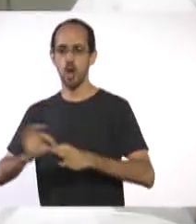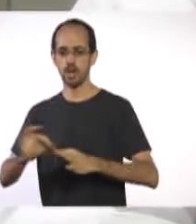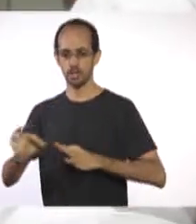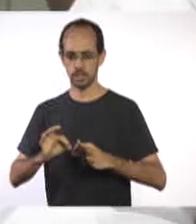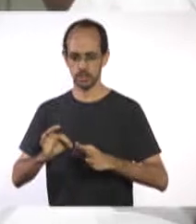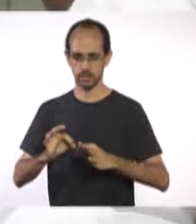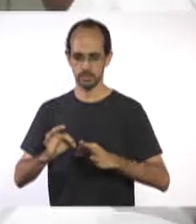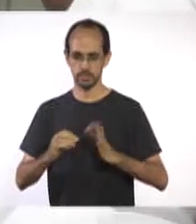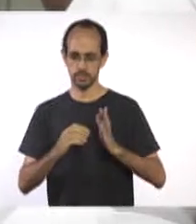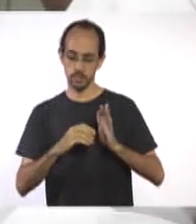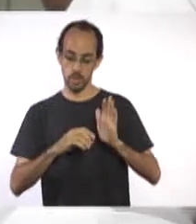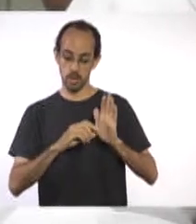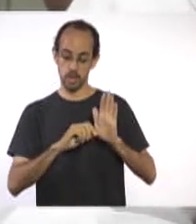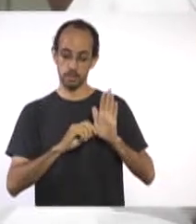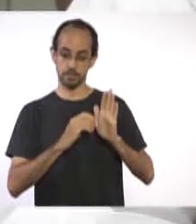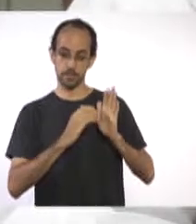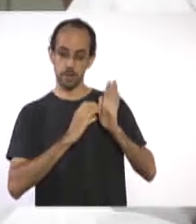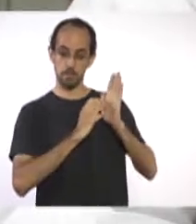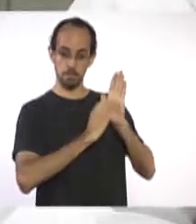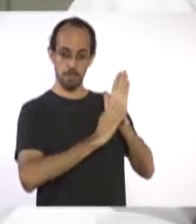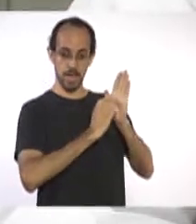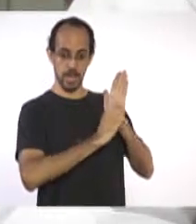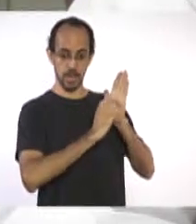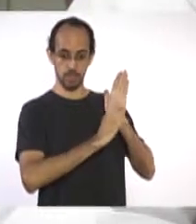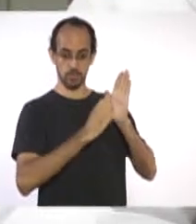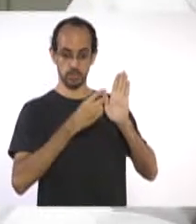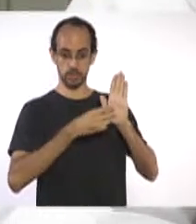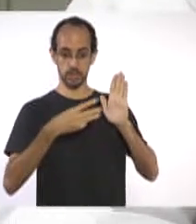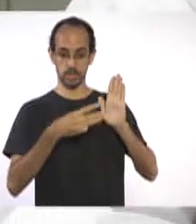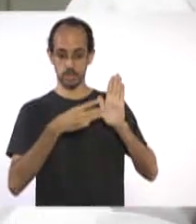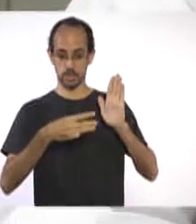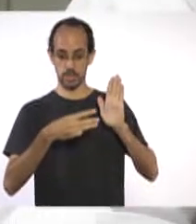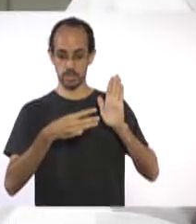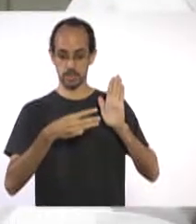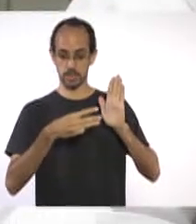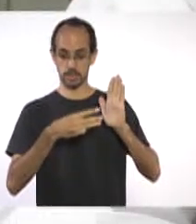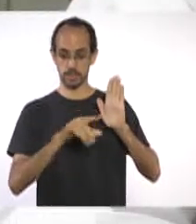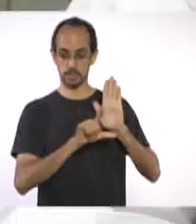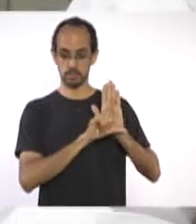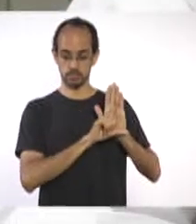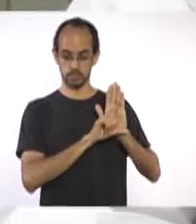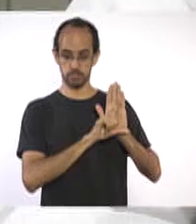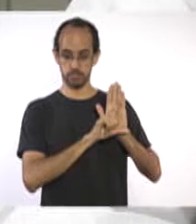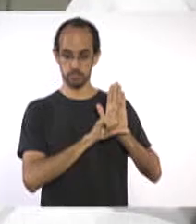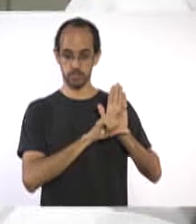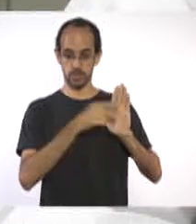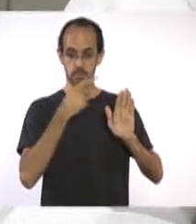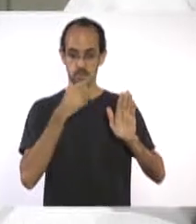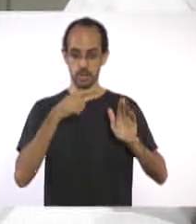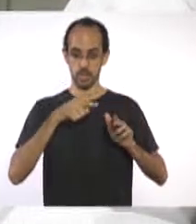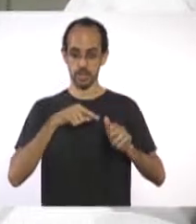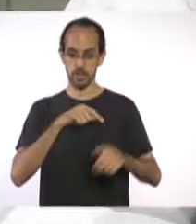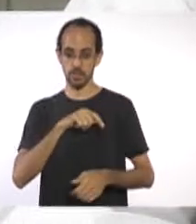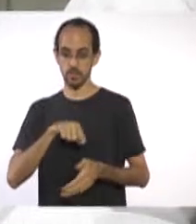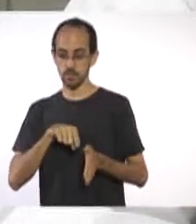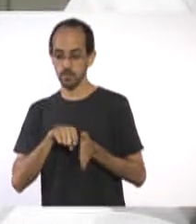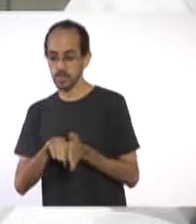parágrafo 33, diz o seguinte: a Comissão de Tributação, de Controle de Arrecadação Estadual e de Fiscalização dos